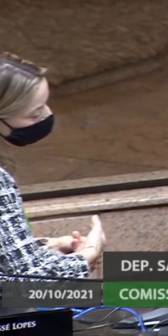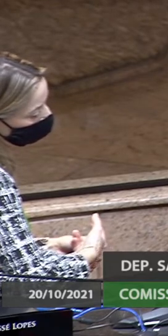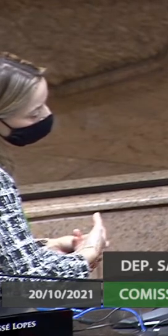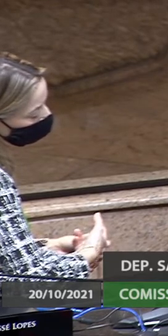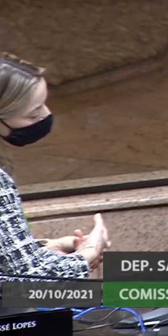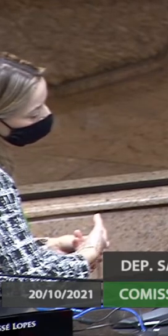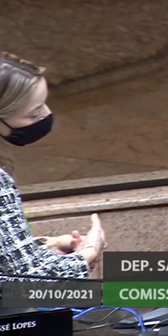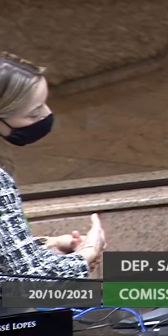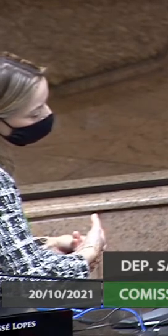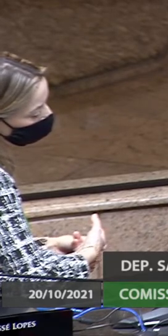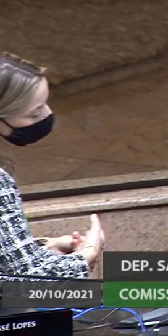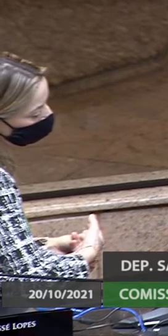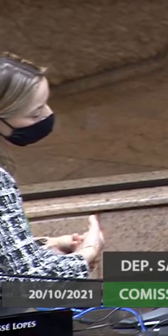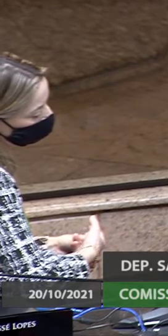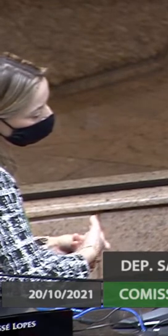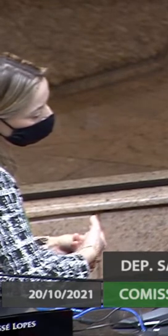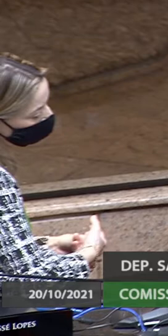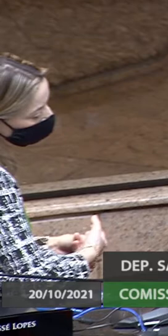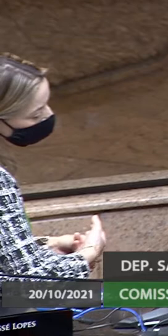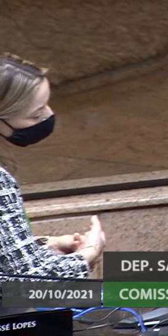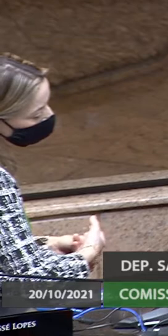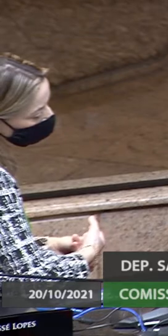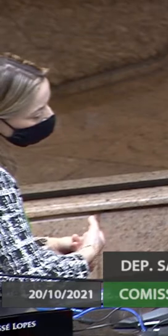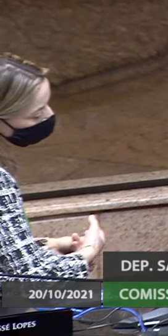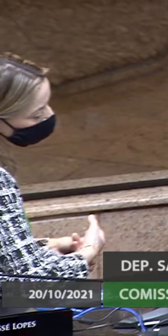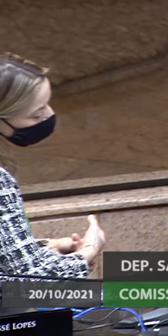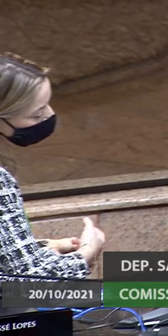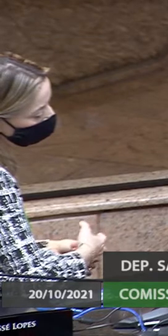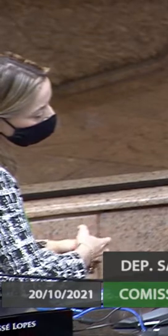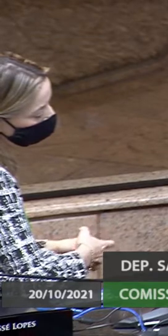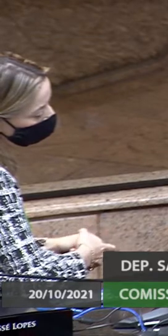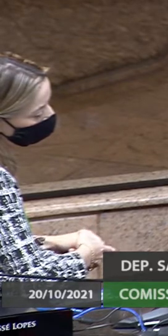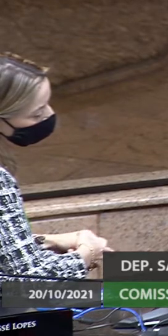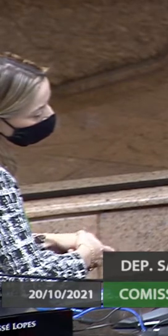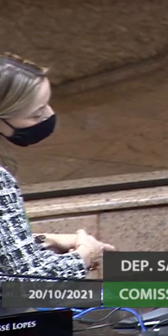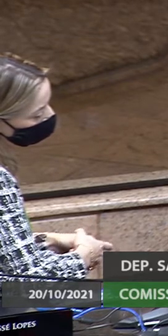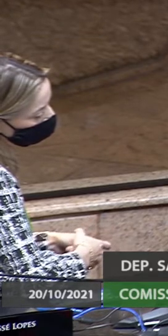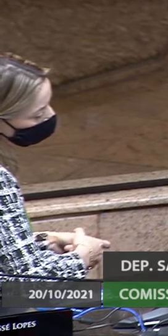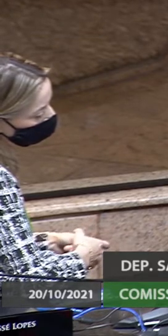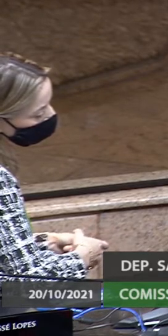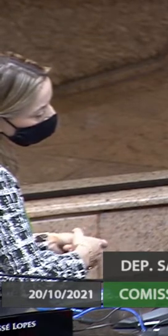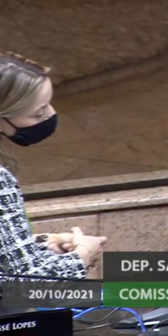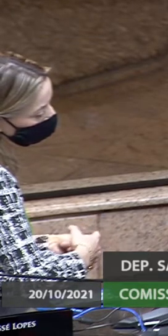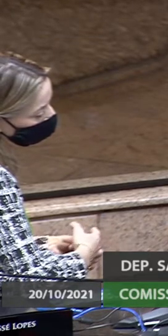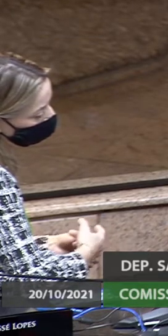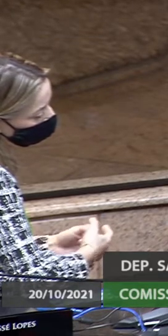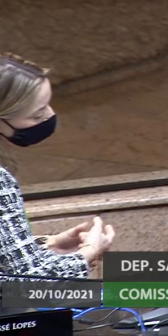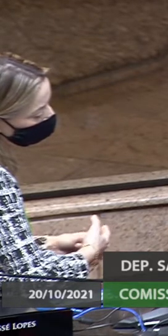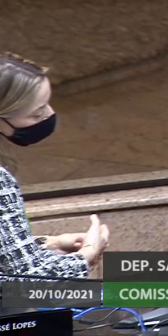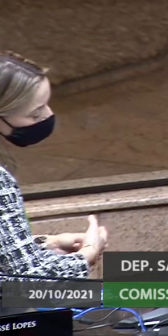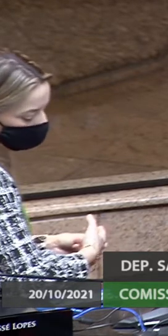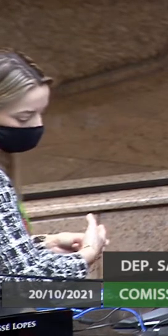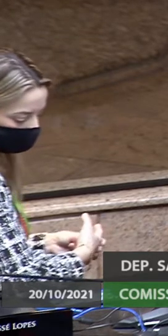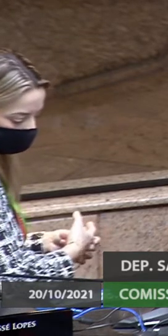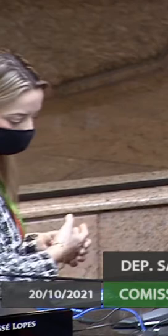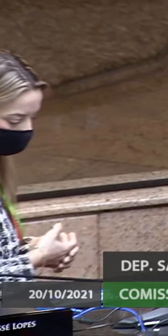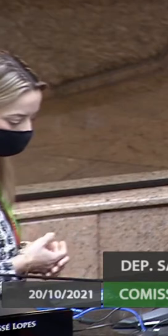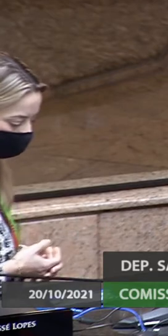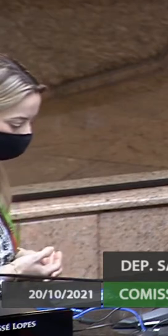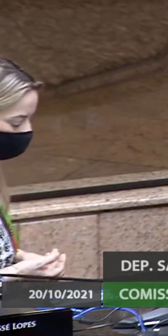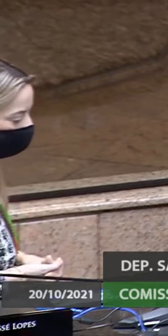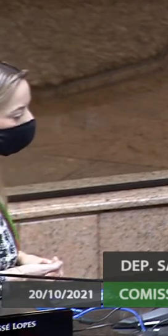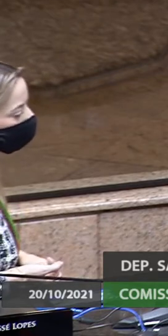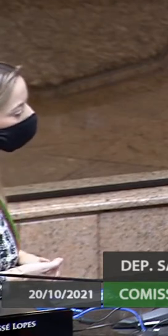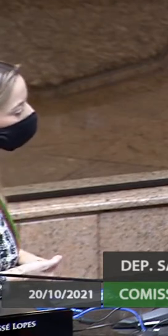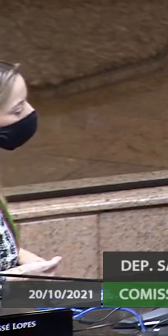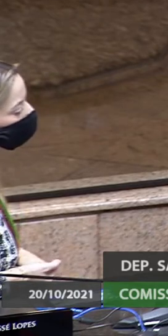cargo público, função pública, emprego público de pessoa condenada judicialmente. A posteriori, os autos vieram